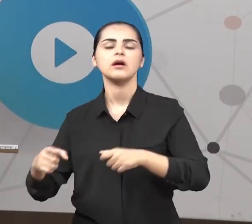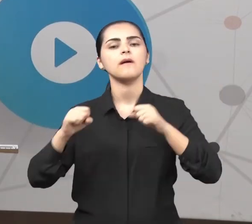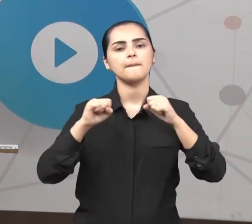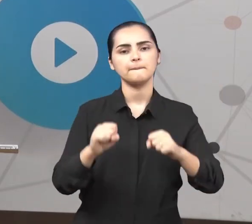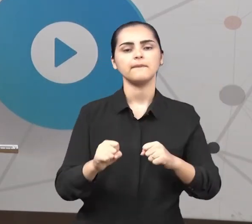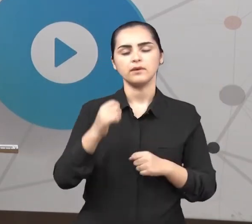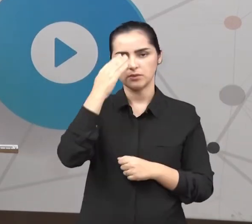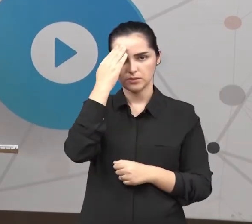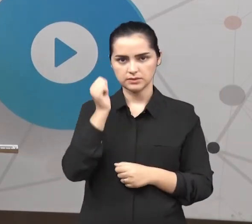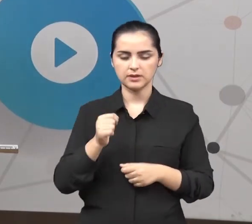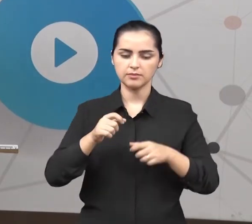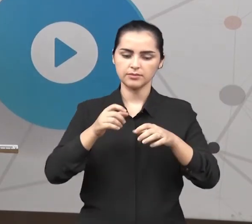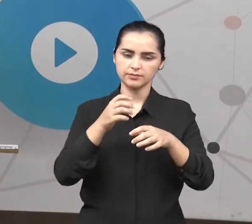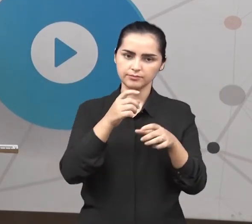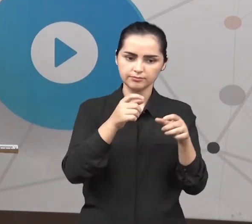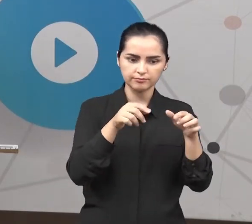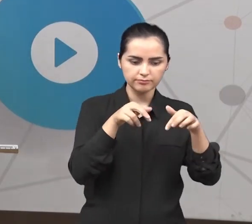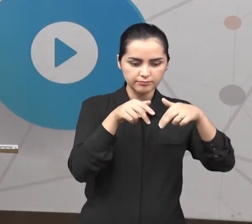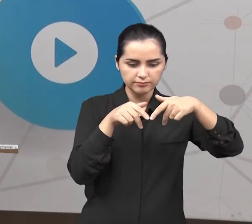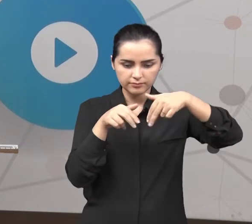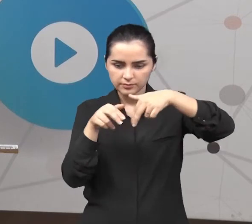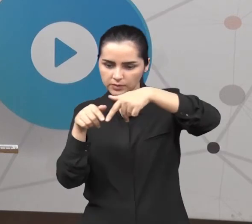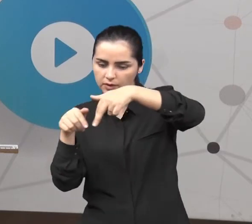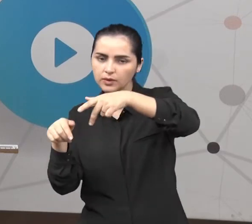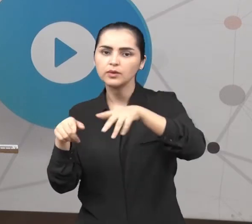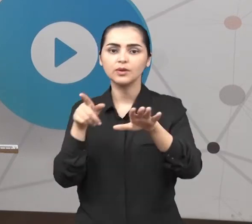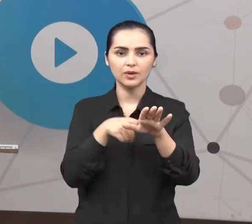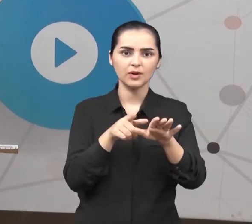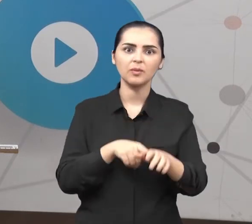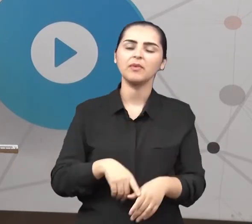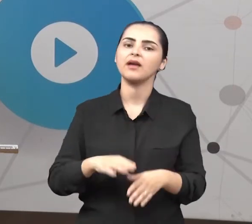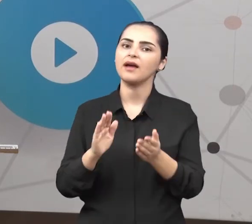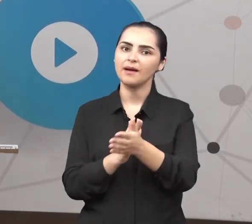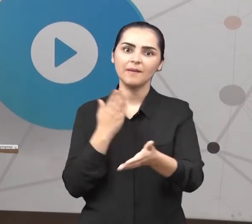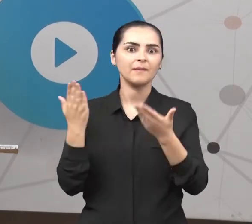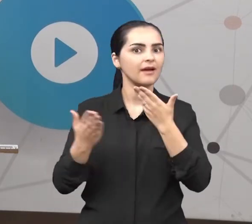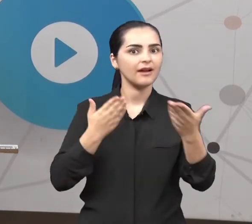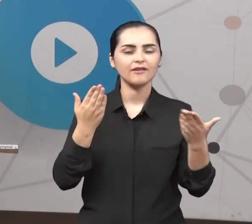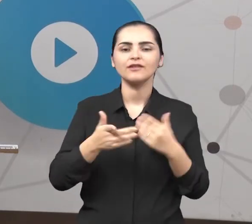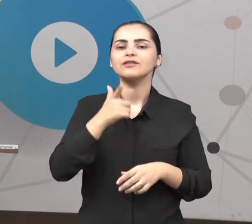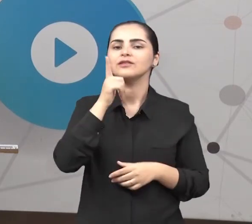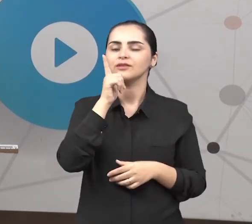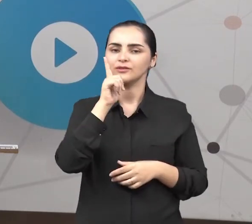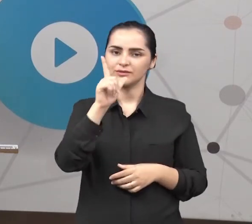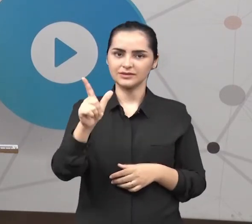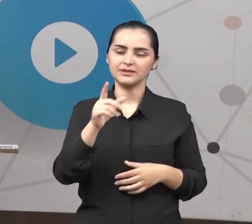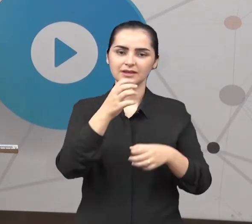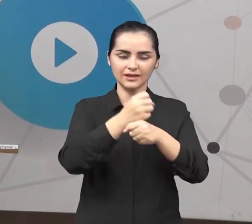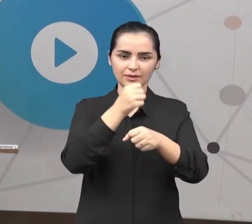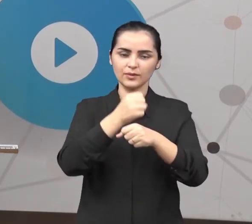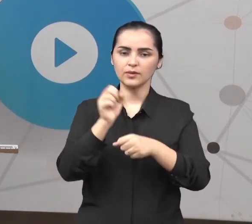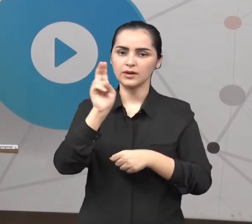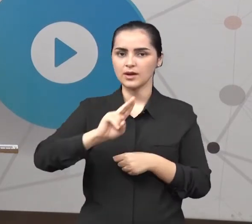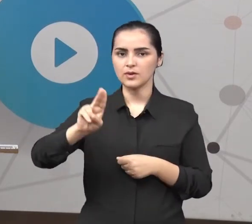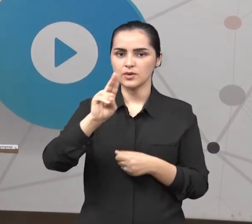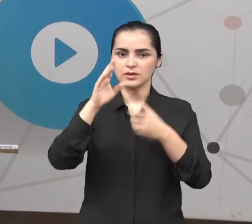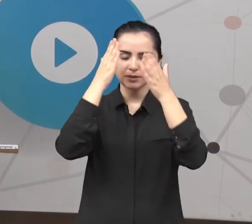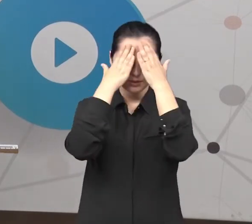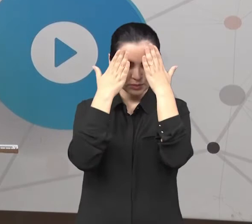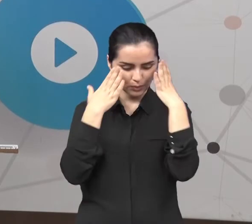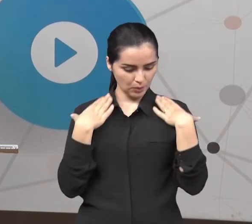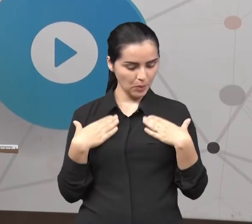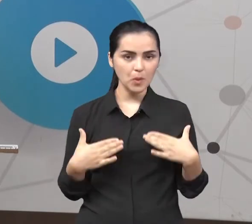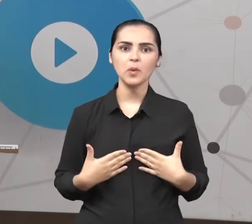pode medir. Isso não é incrível? Poder medir as coisas com as partes do nosso corpo